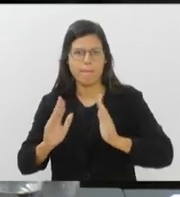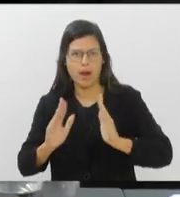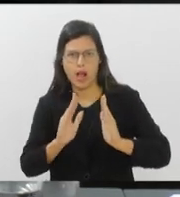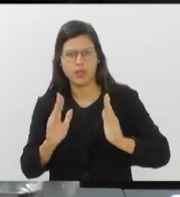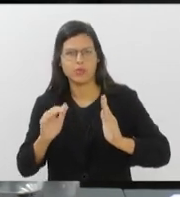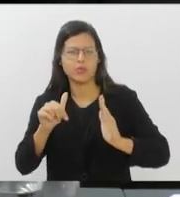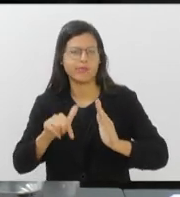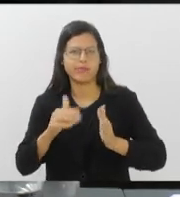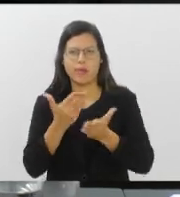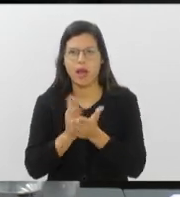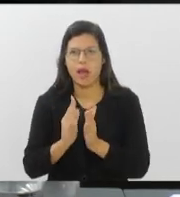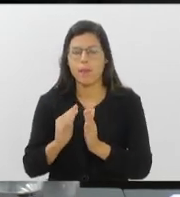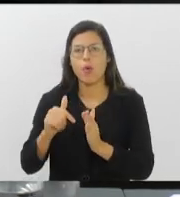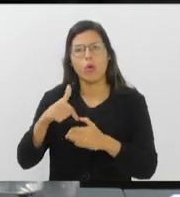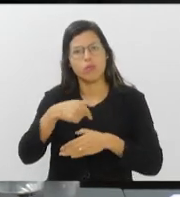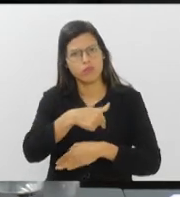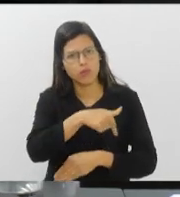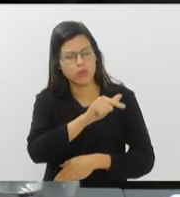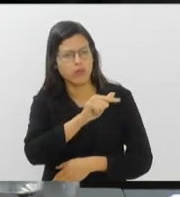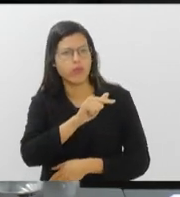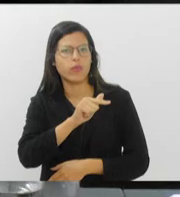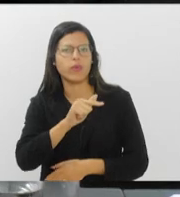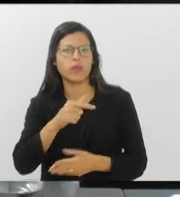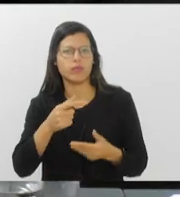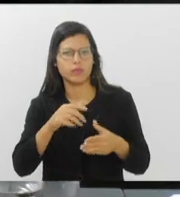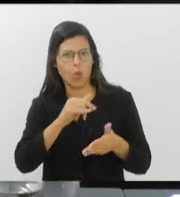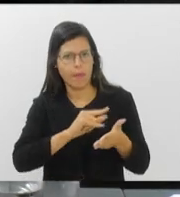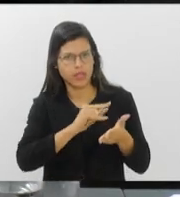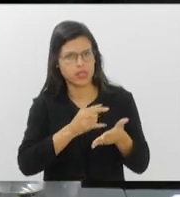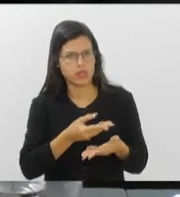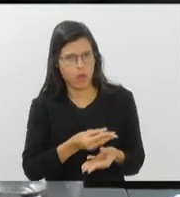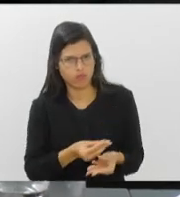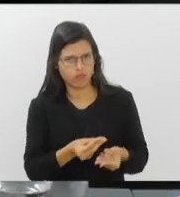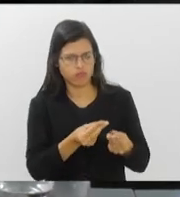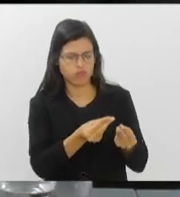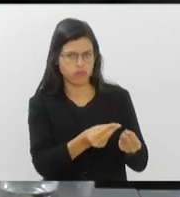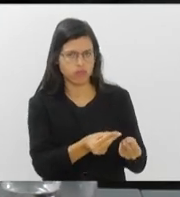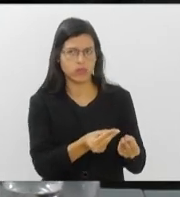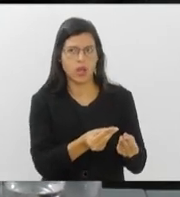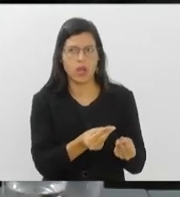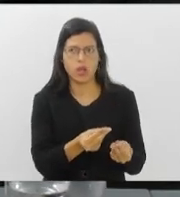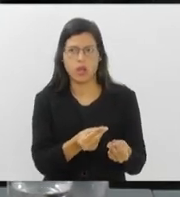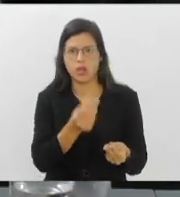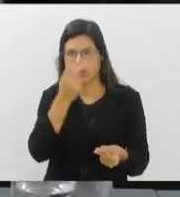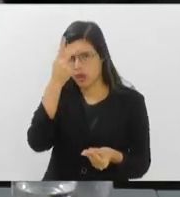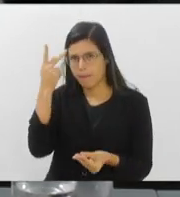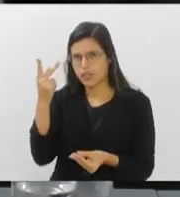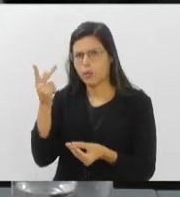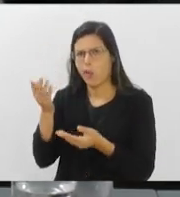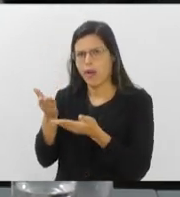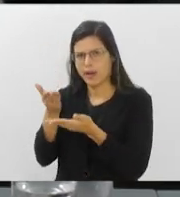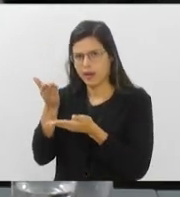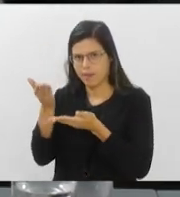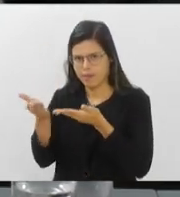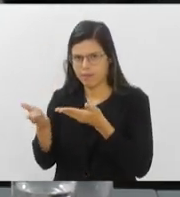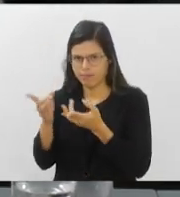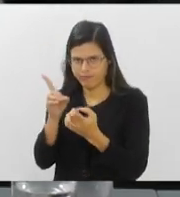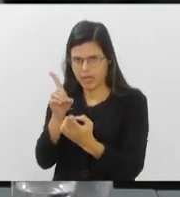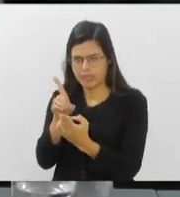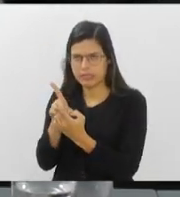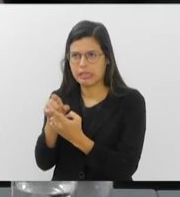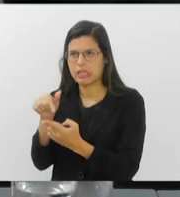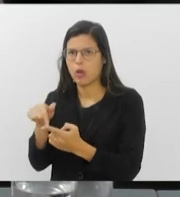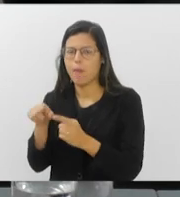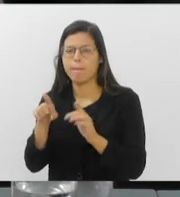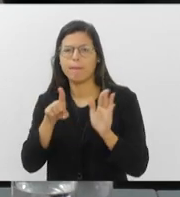a documentação, tudo bonitinho, e o cidadão, que me atendeu muito bem, perguntou assim, o senhor